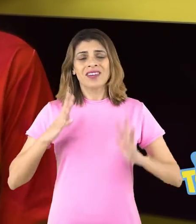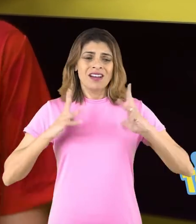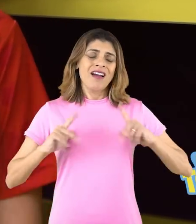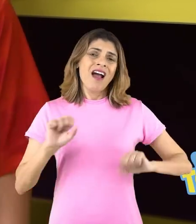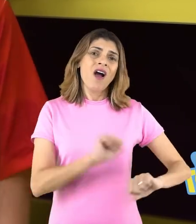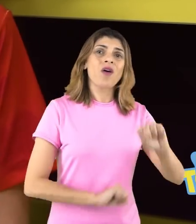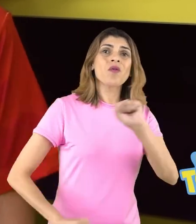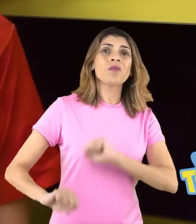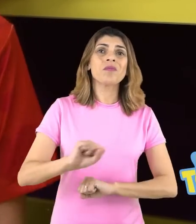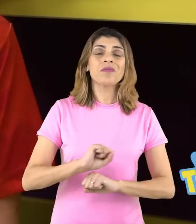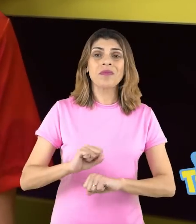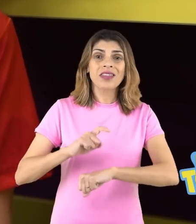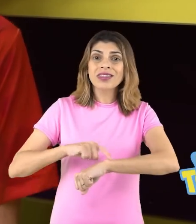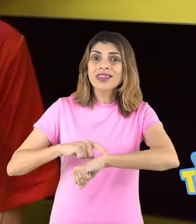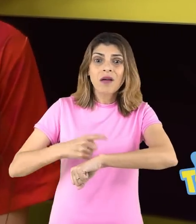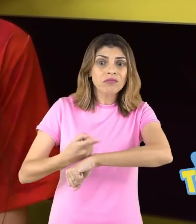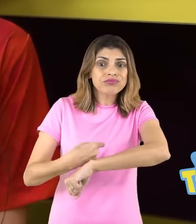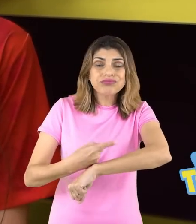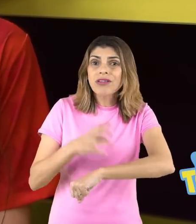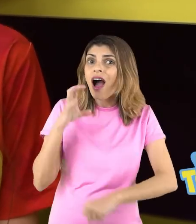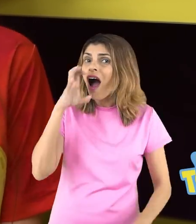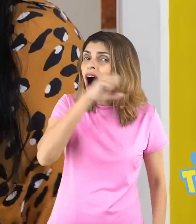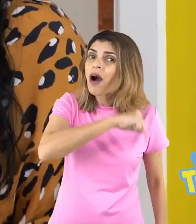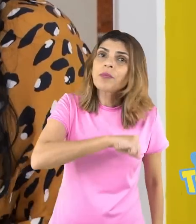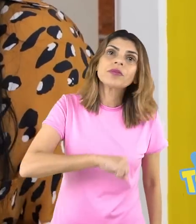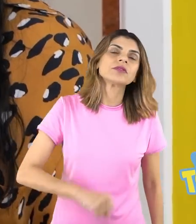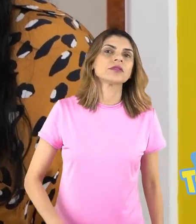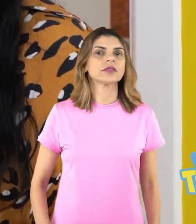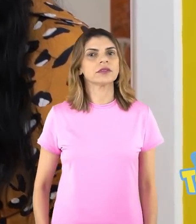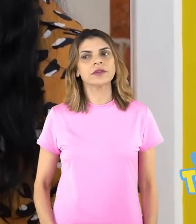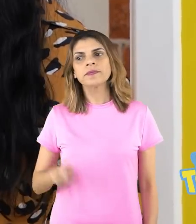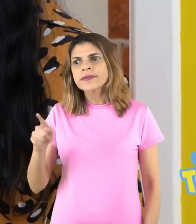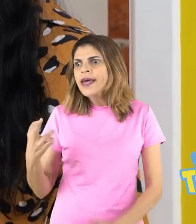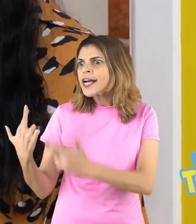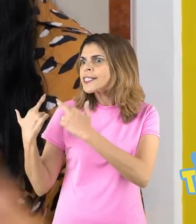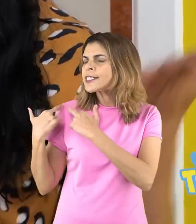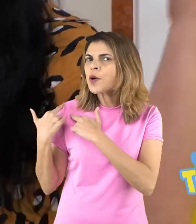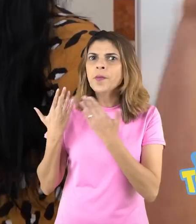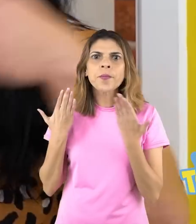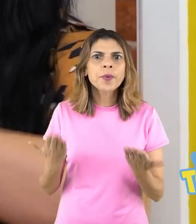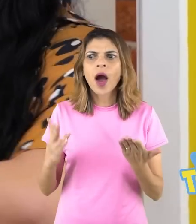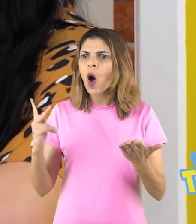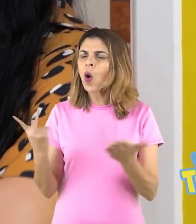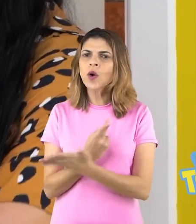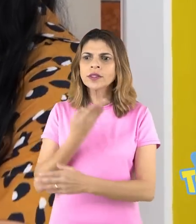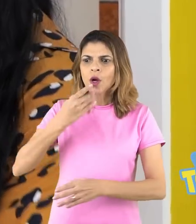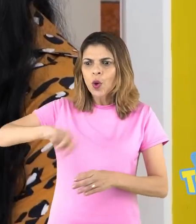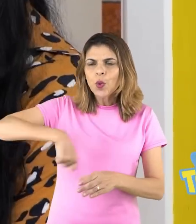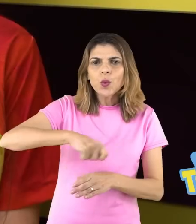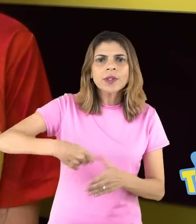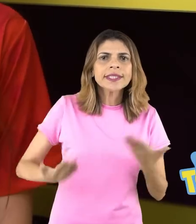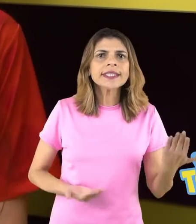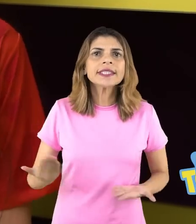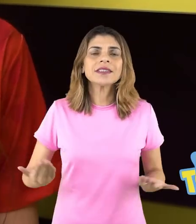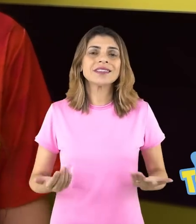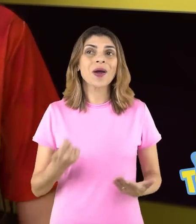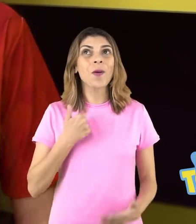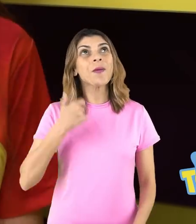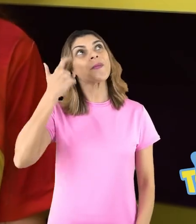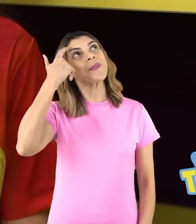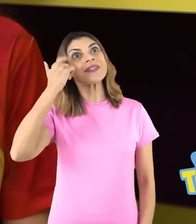arrumar mãe só que o tempo passou muito rápido você tem que ter responsabilidade o que que foi aquilo lá na cozinha